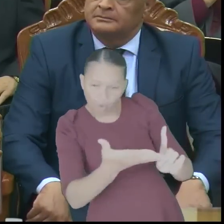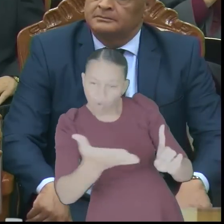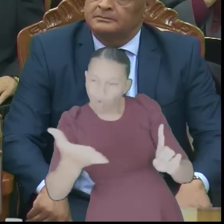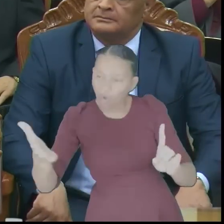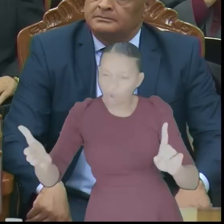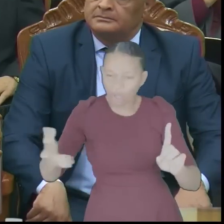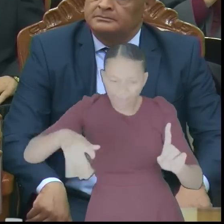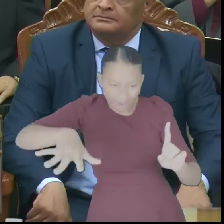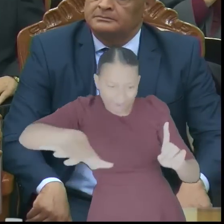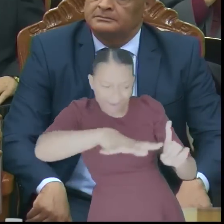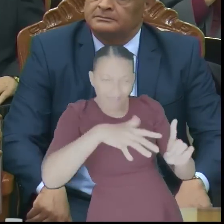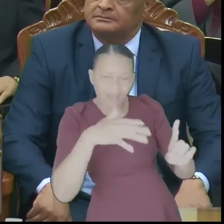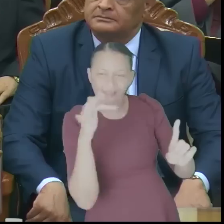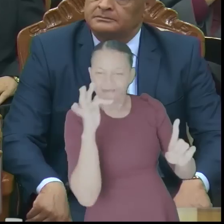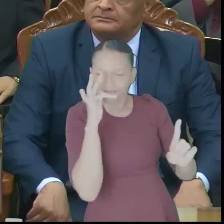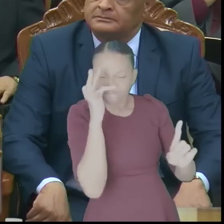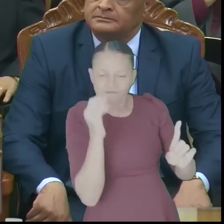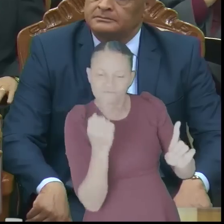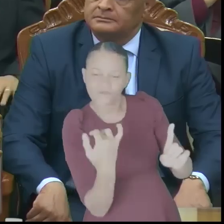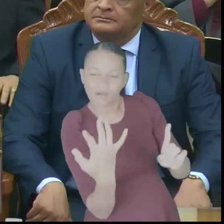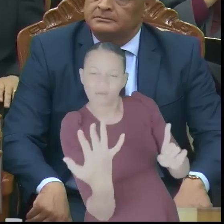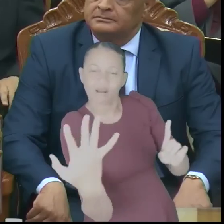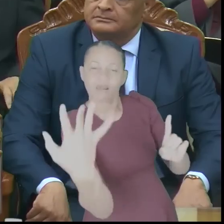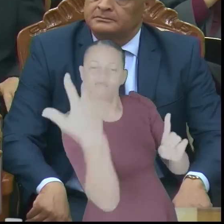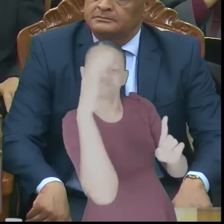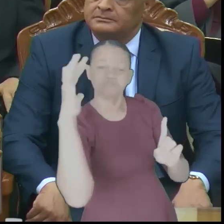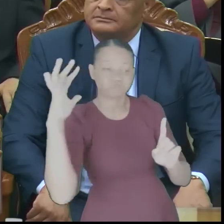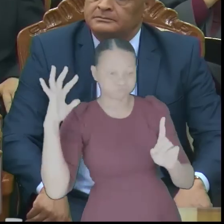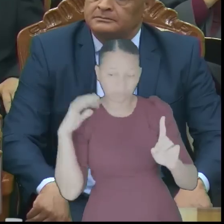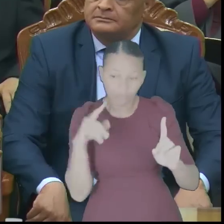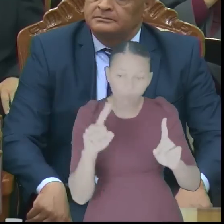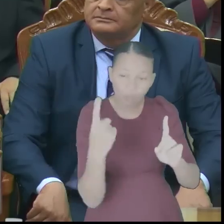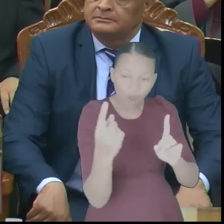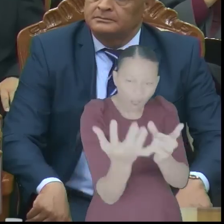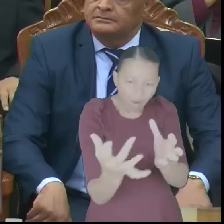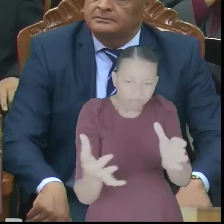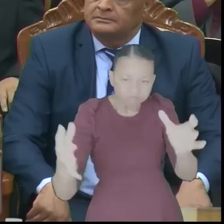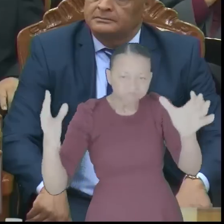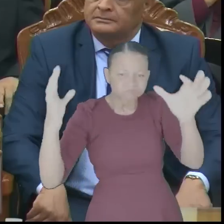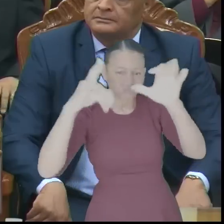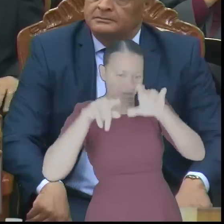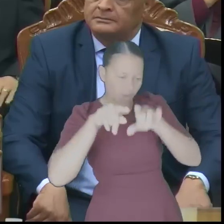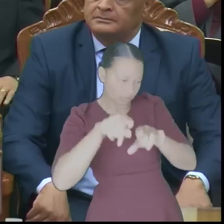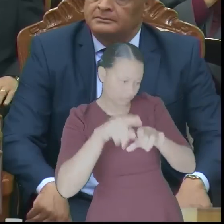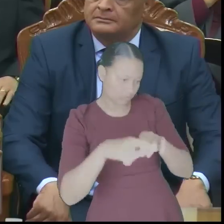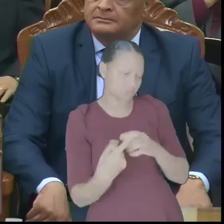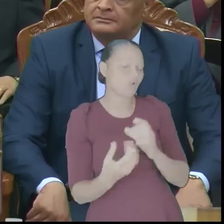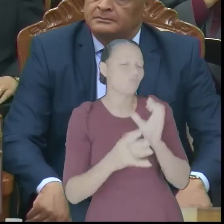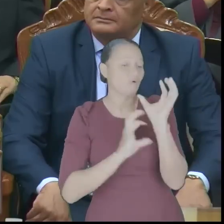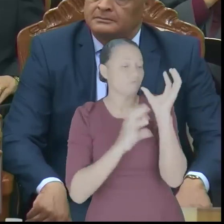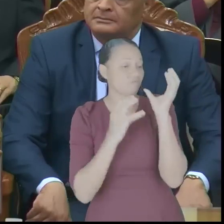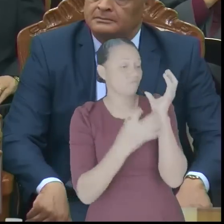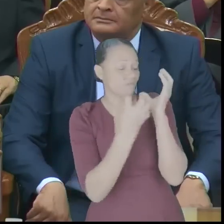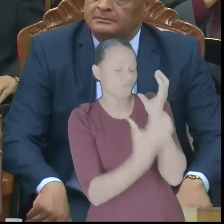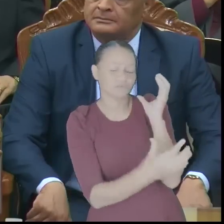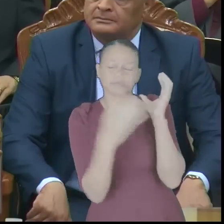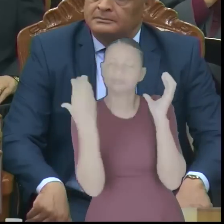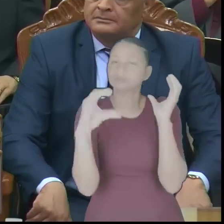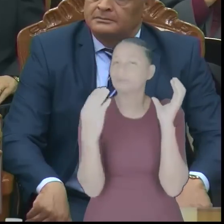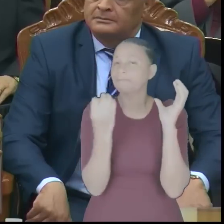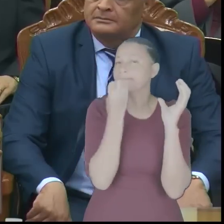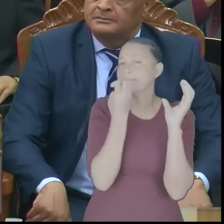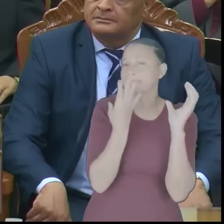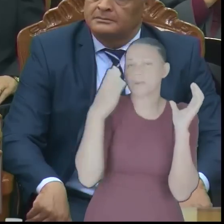uma árvore, e ela produz o fruto da ciência do bem e do mal, e o Senhor disse: não coma deste fruto. No dia em que você